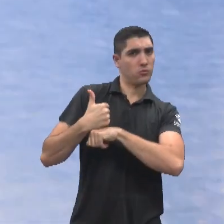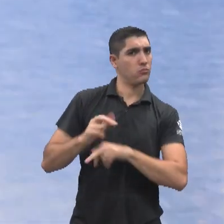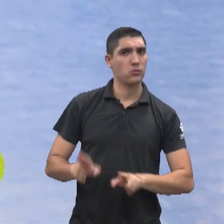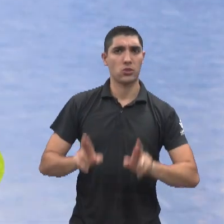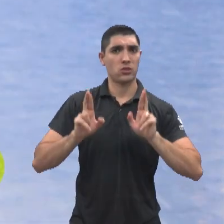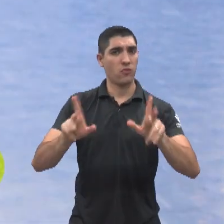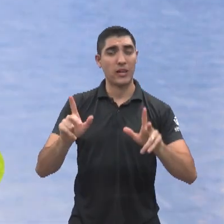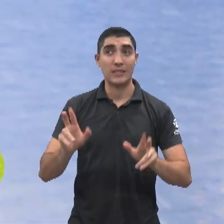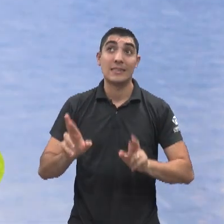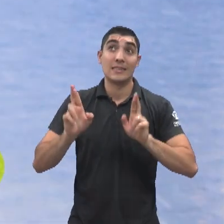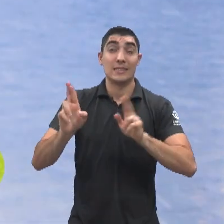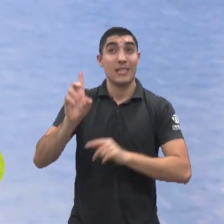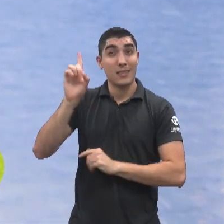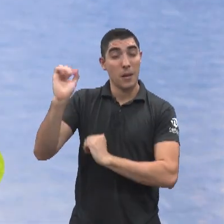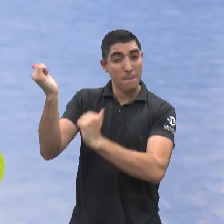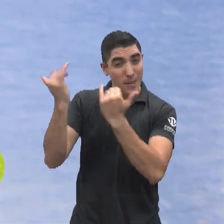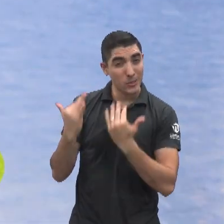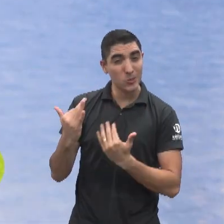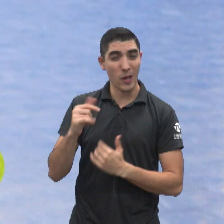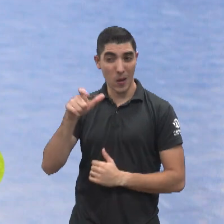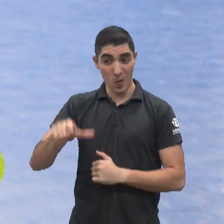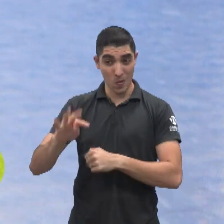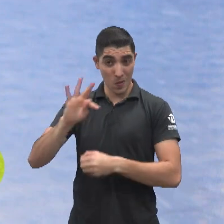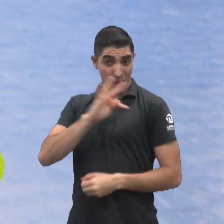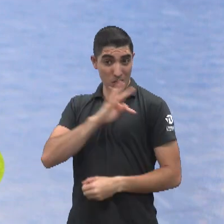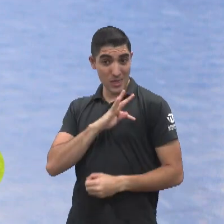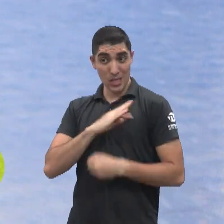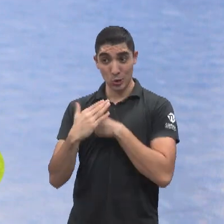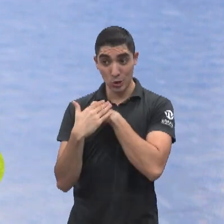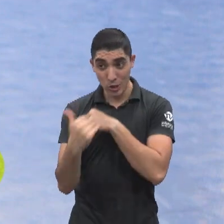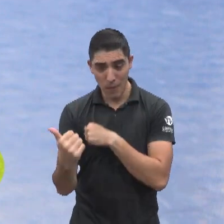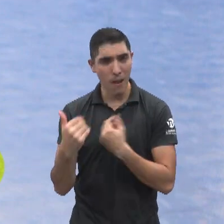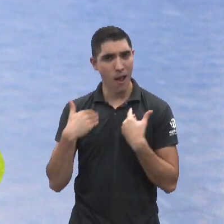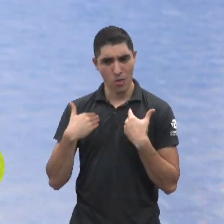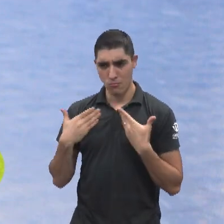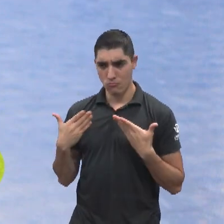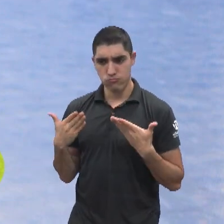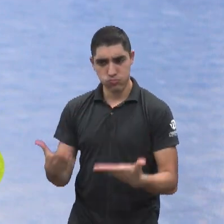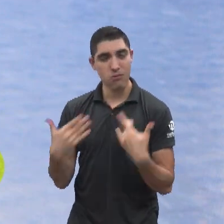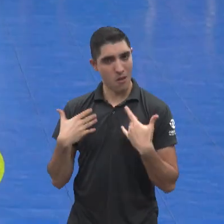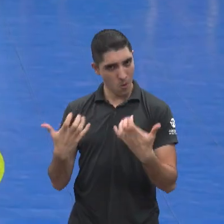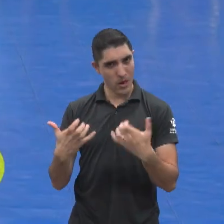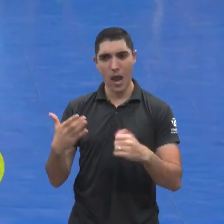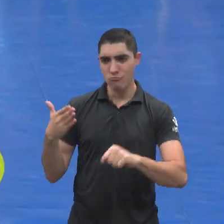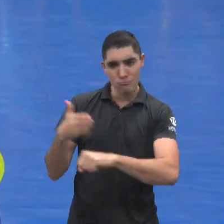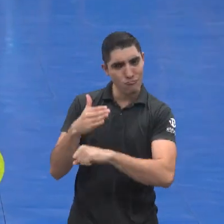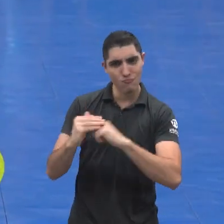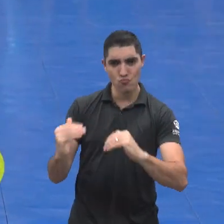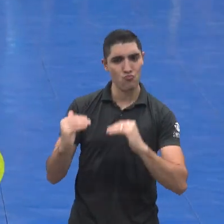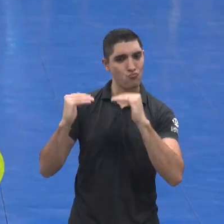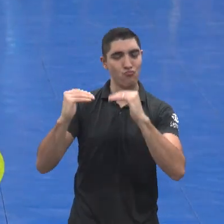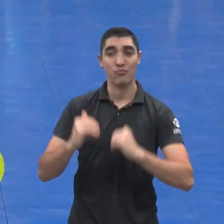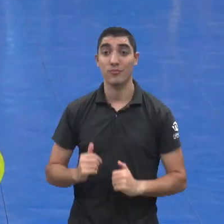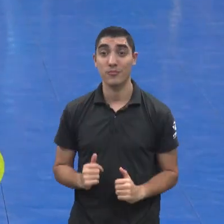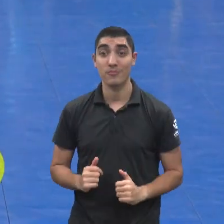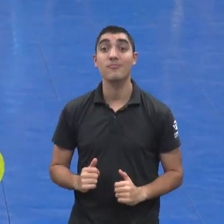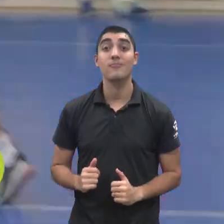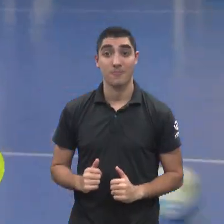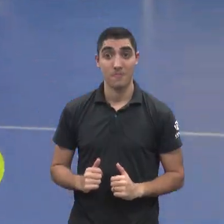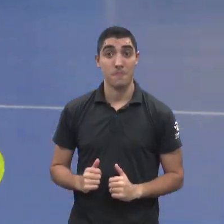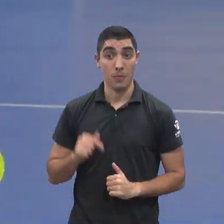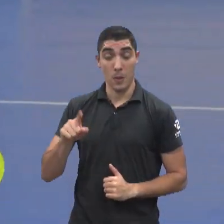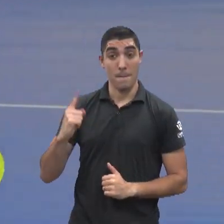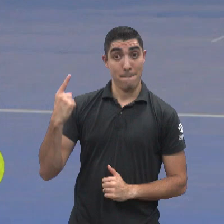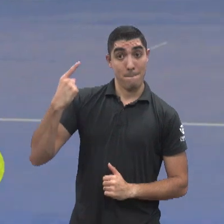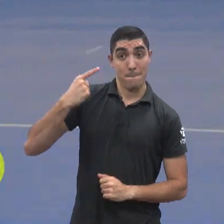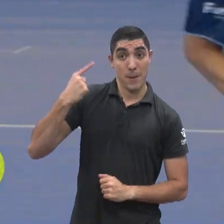Deus quiser, o Pichu esse ano mesmo, o cara está definitivamente no time adulto aí do São José. O primeiro compromisso oficial do